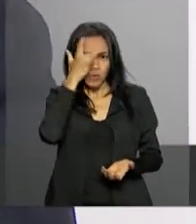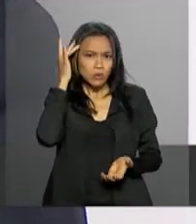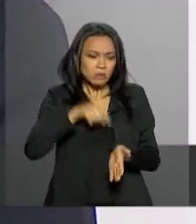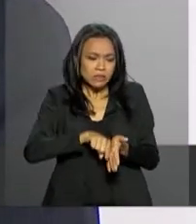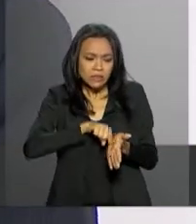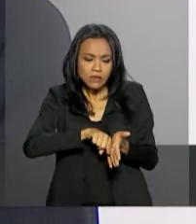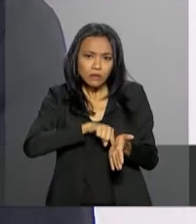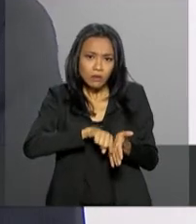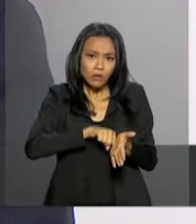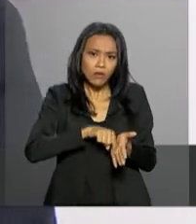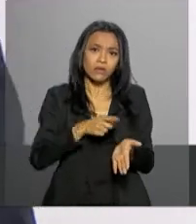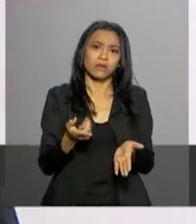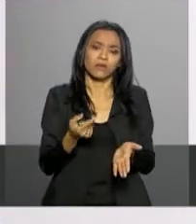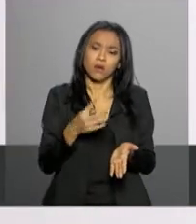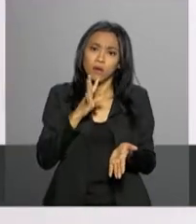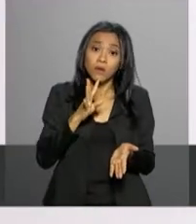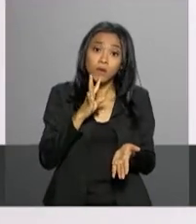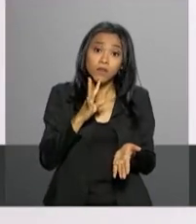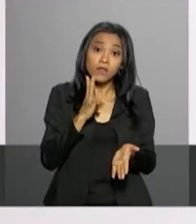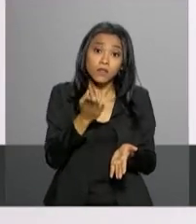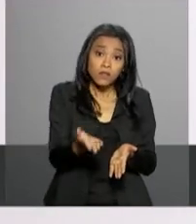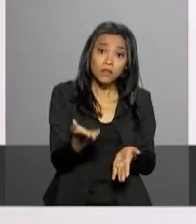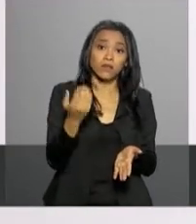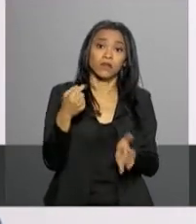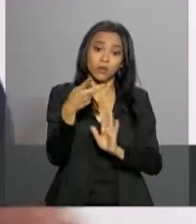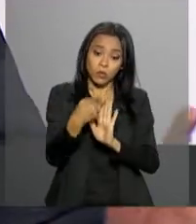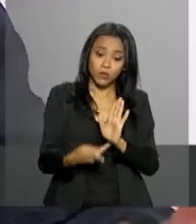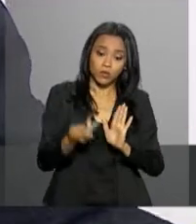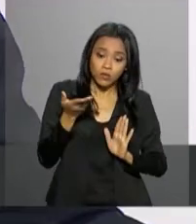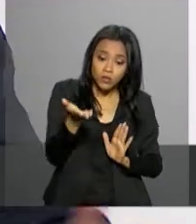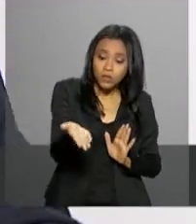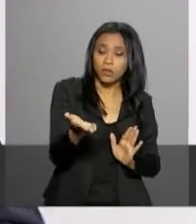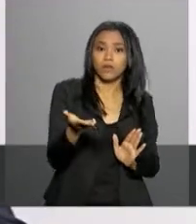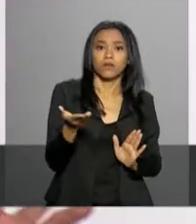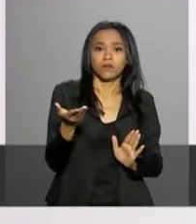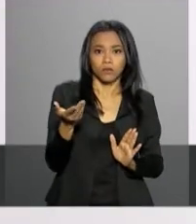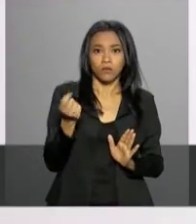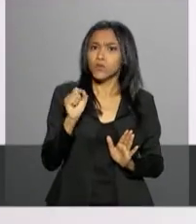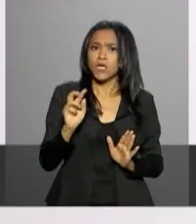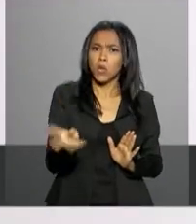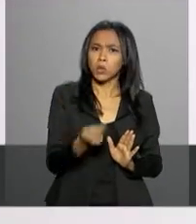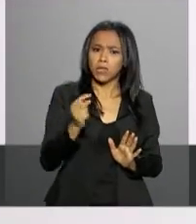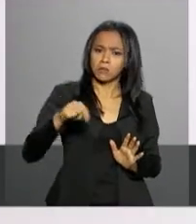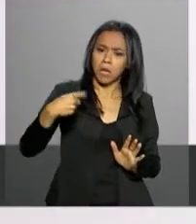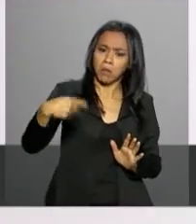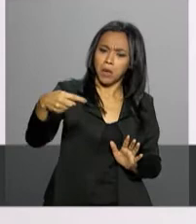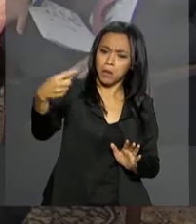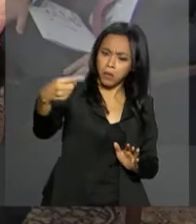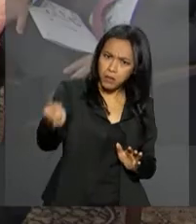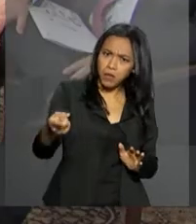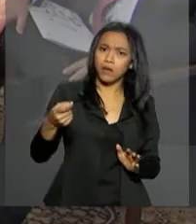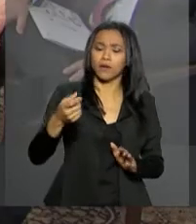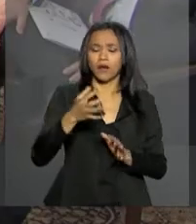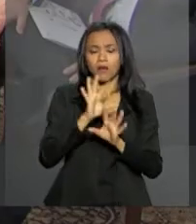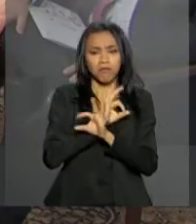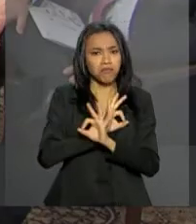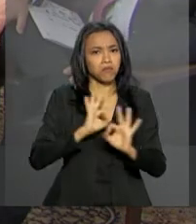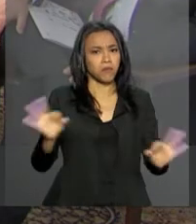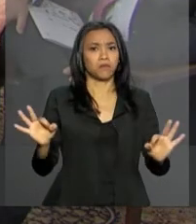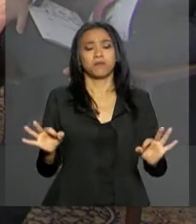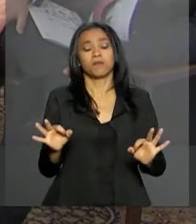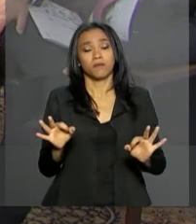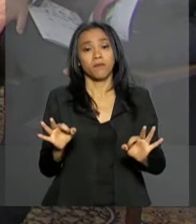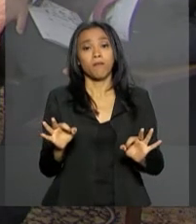auferir conhecer os resultados desse grande projeto é uma coisa fantástica nós fizemos mais uma vez nós vamos